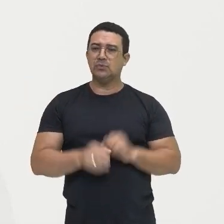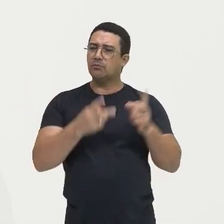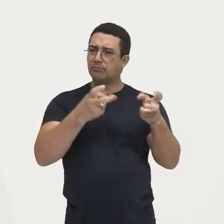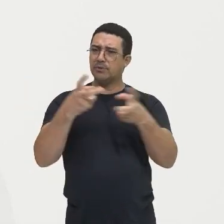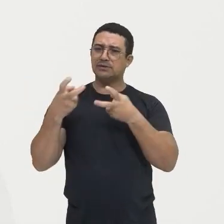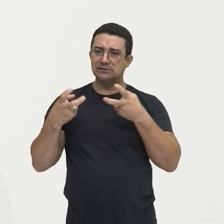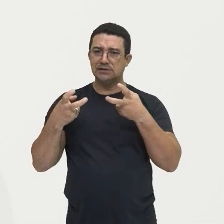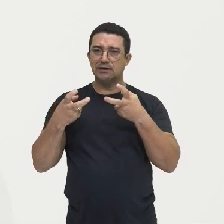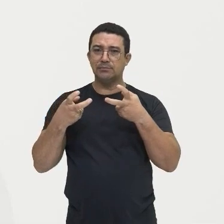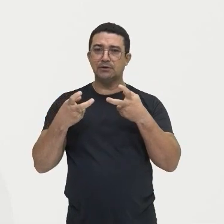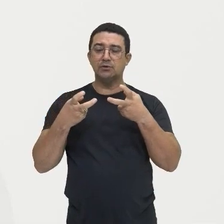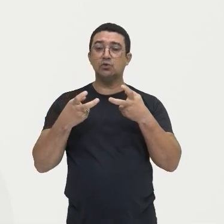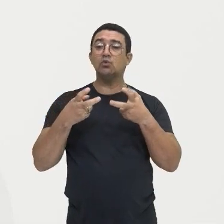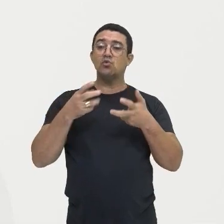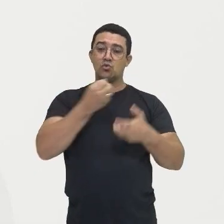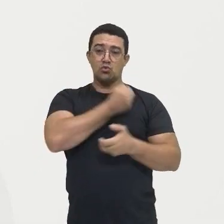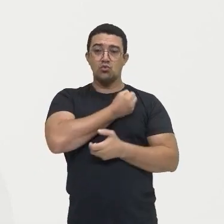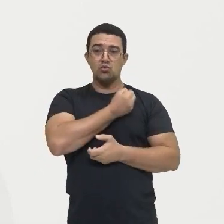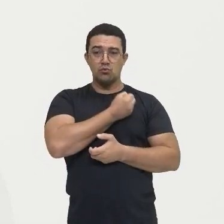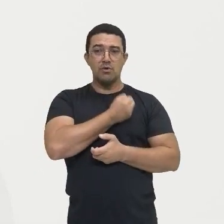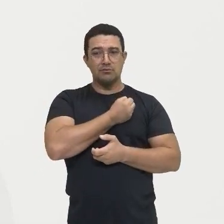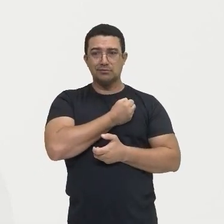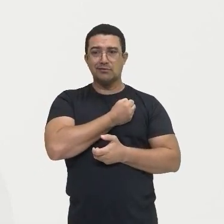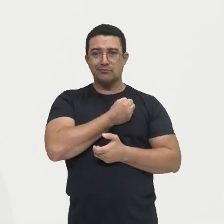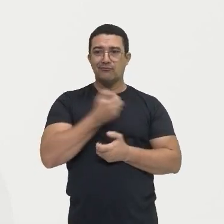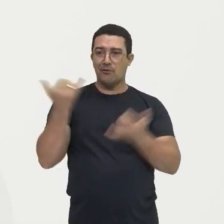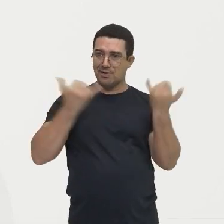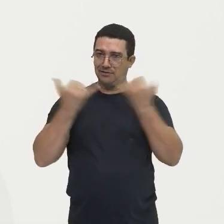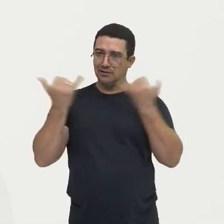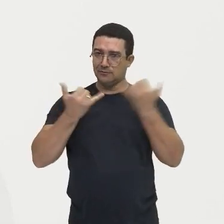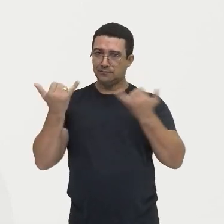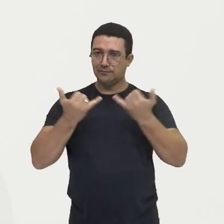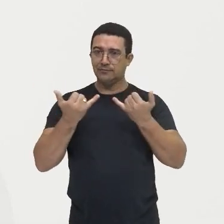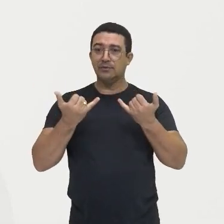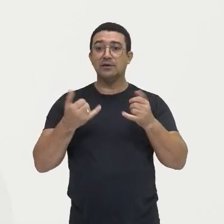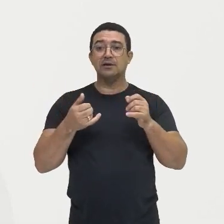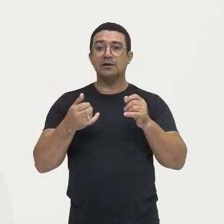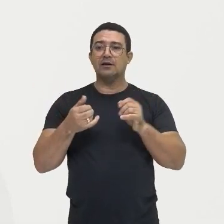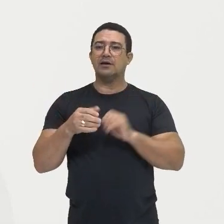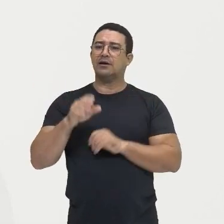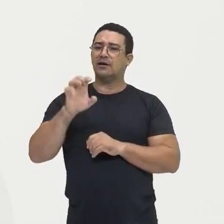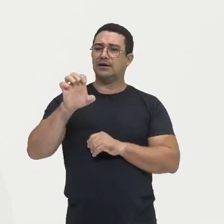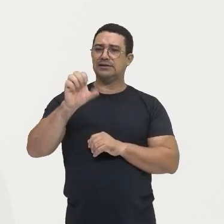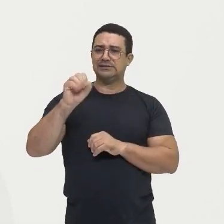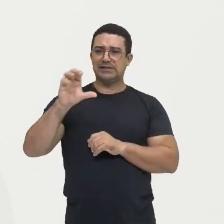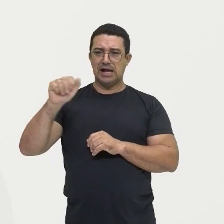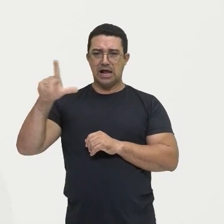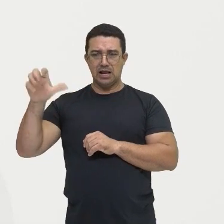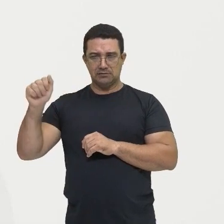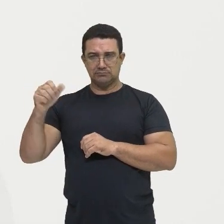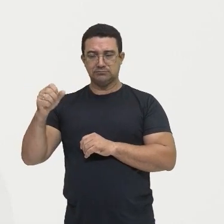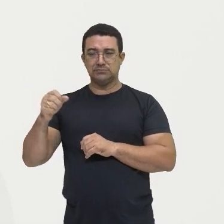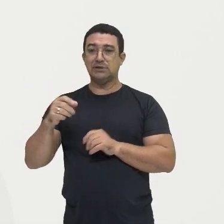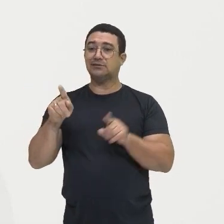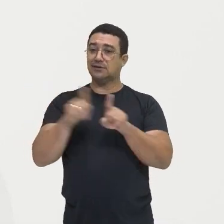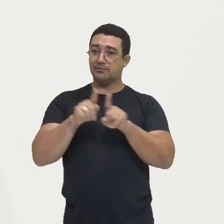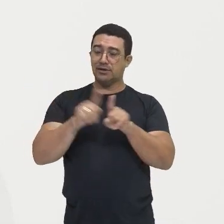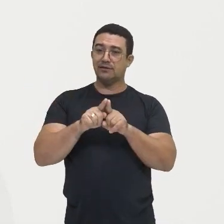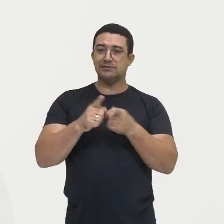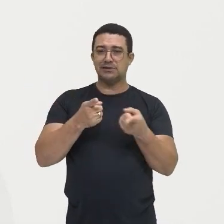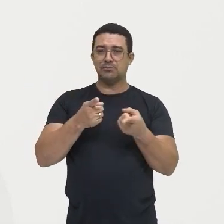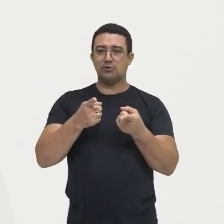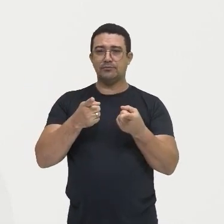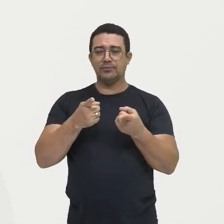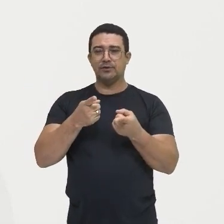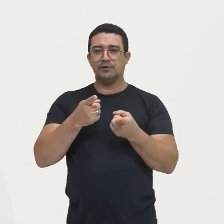ela aqui através dos números, esses dados. Aqui é a mesma coisa, só que nós vamos fazer analisando